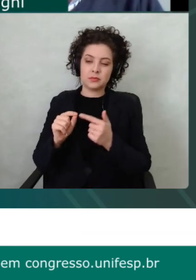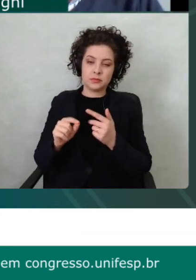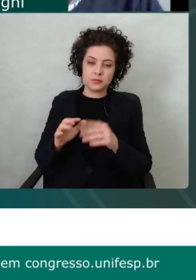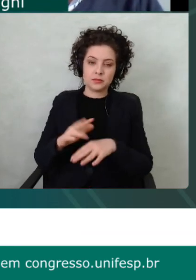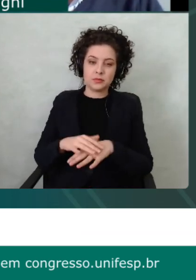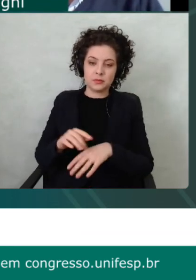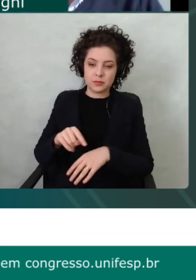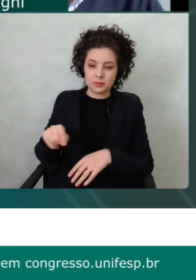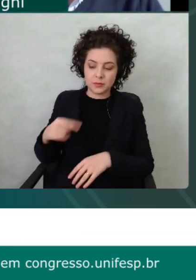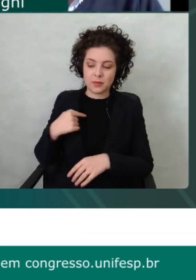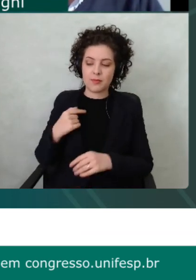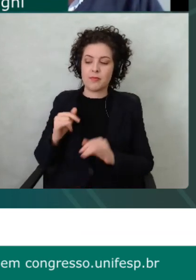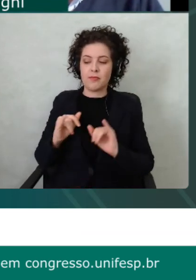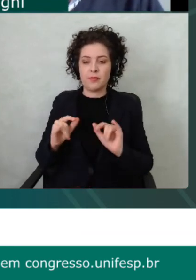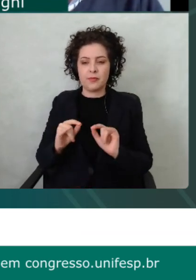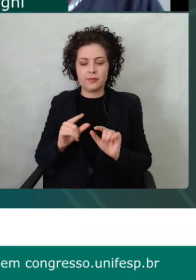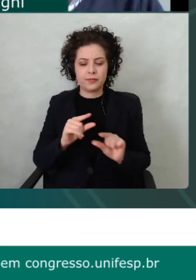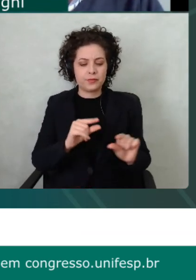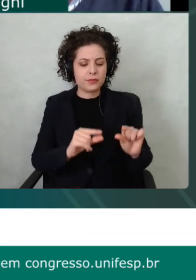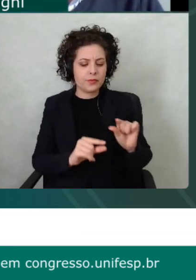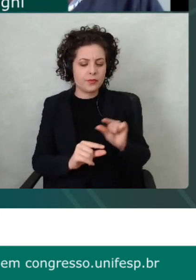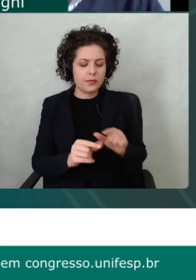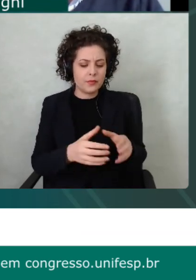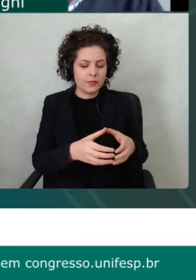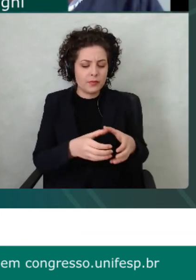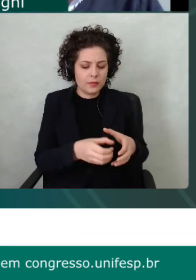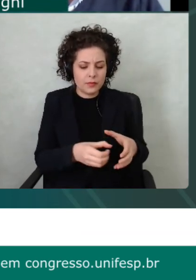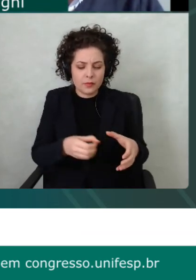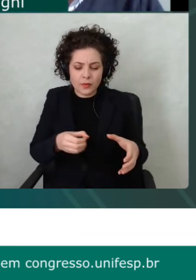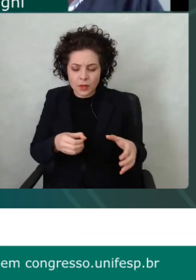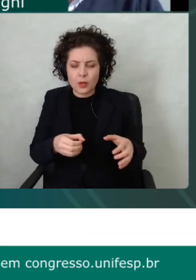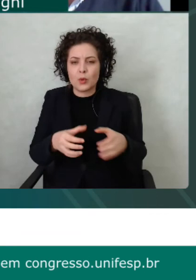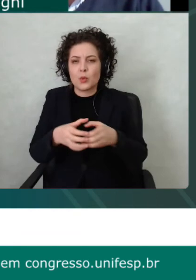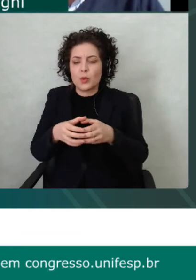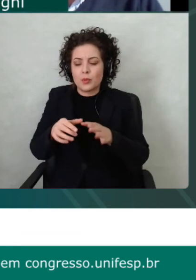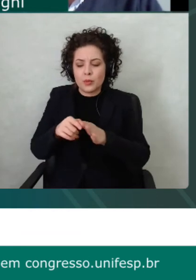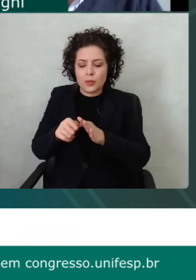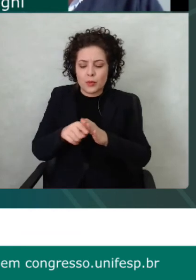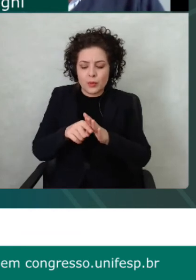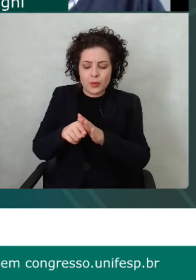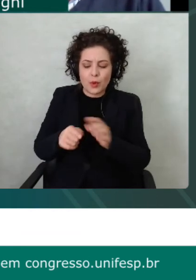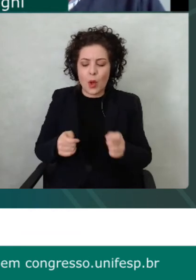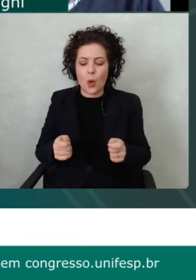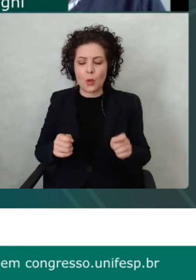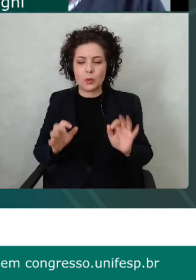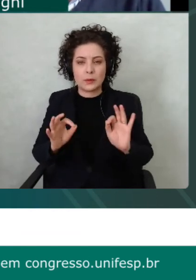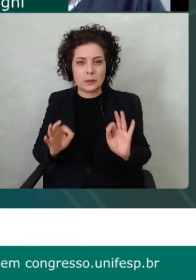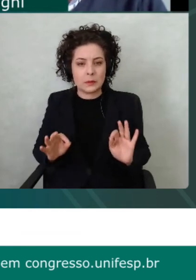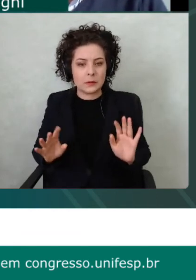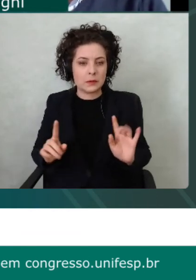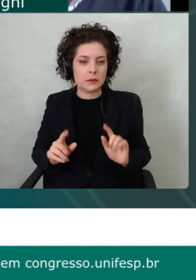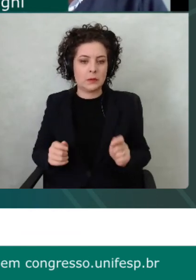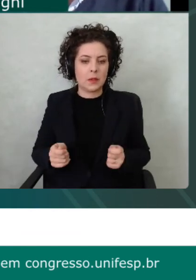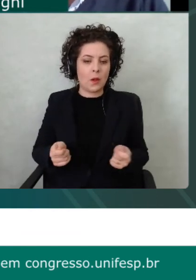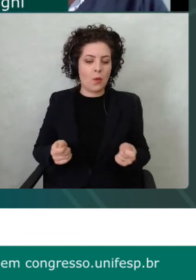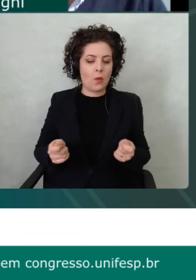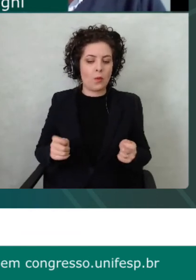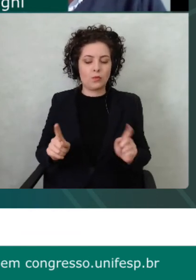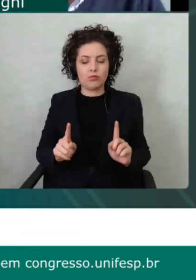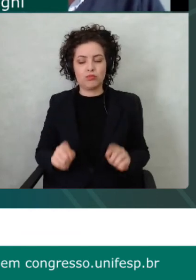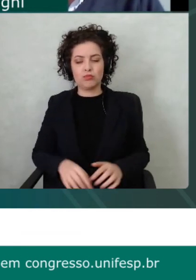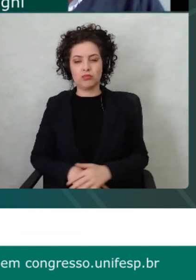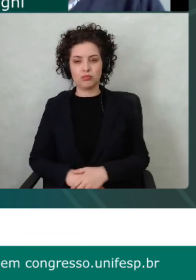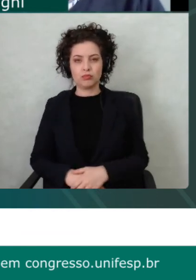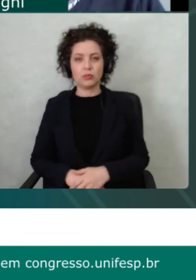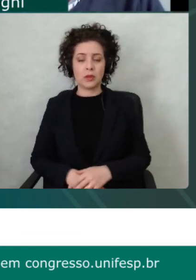são pequenos, são séries de casos e sem controle, sem estudos controlados. Mas o fato que eu acho de tudo isso que